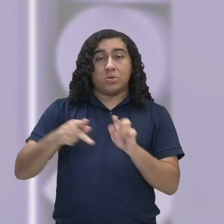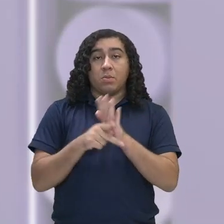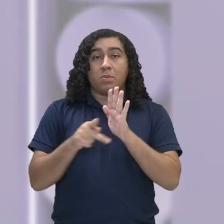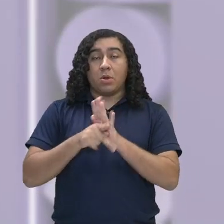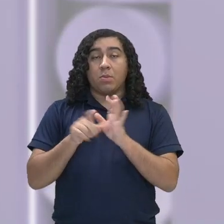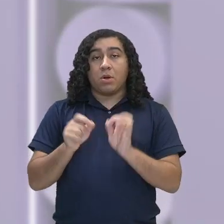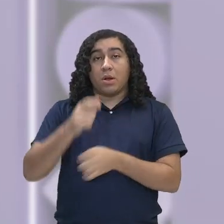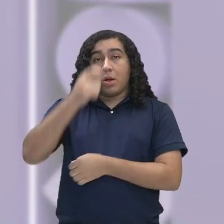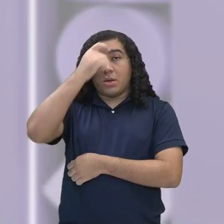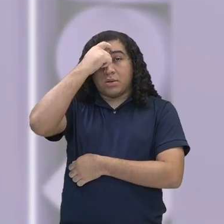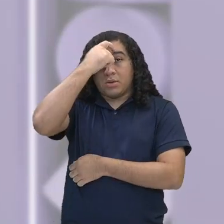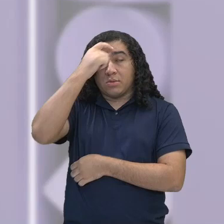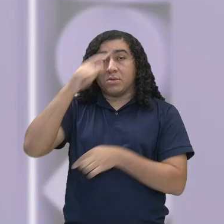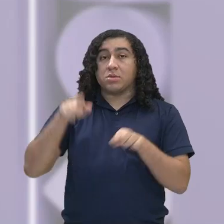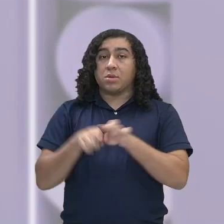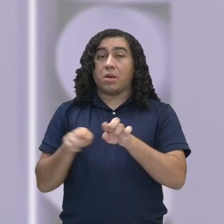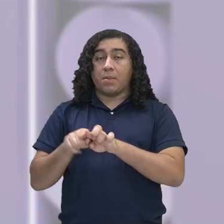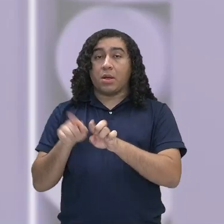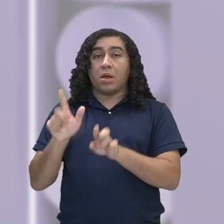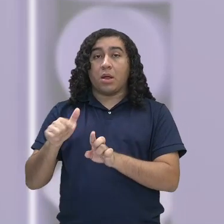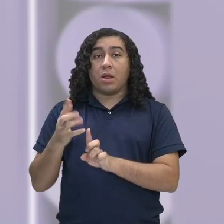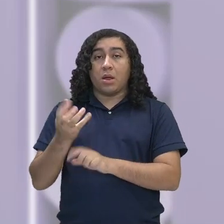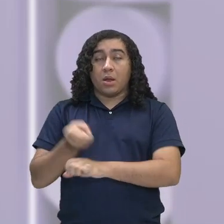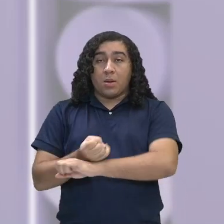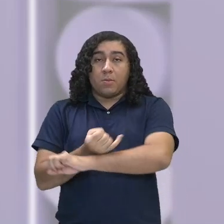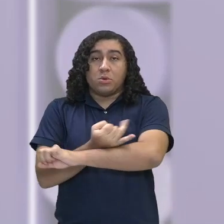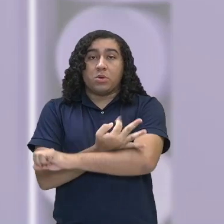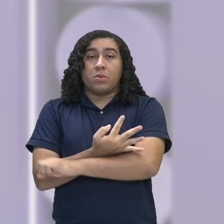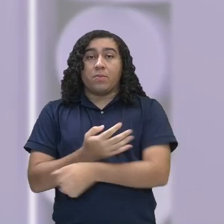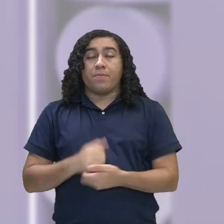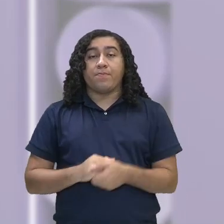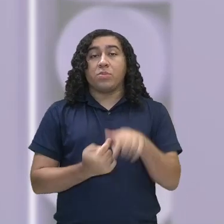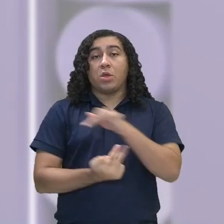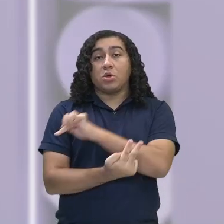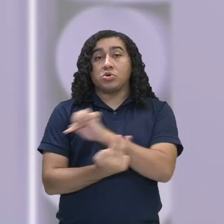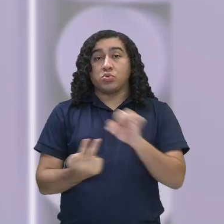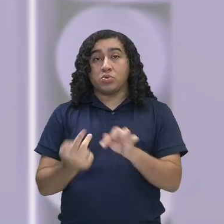Tudo bem? Então, são duas dimensões que muitas das vezes